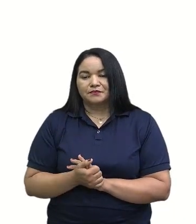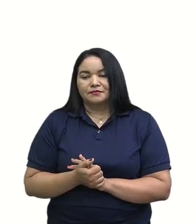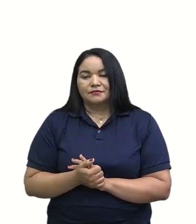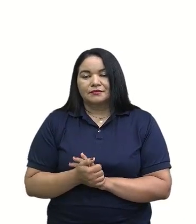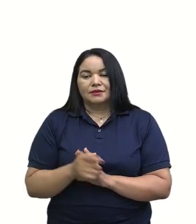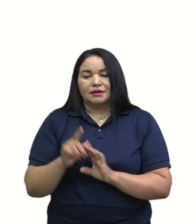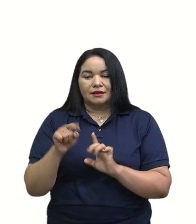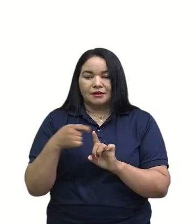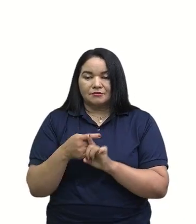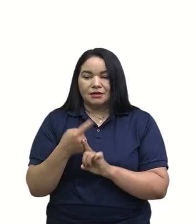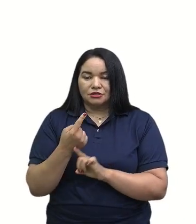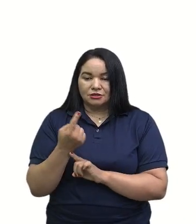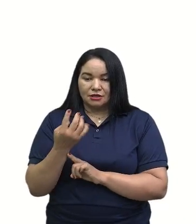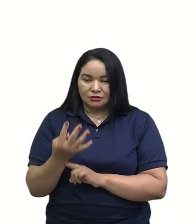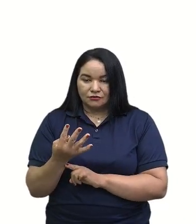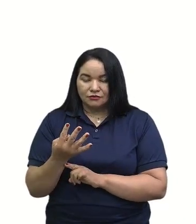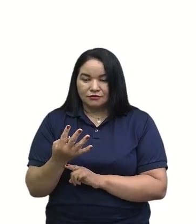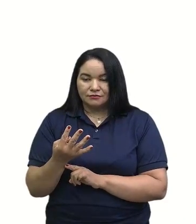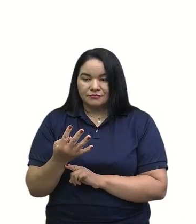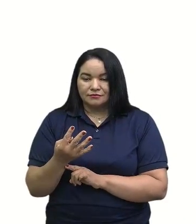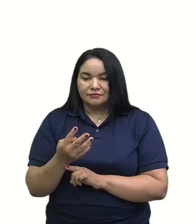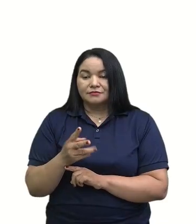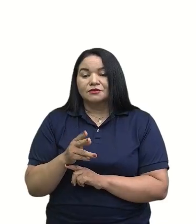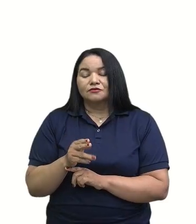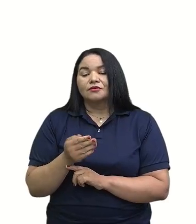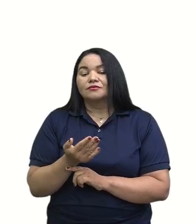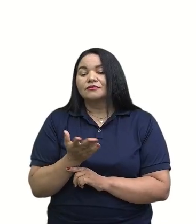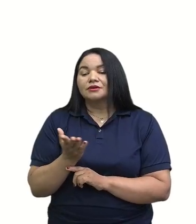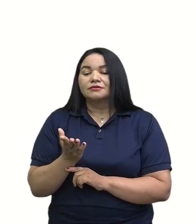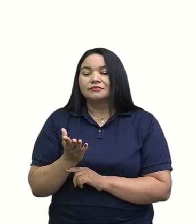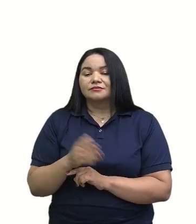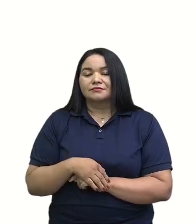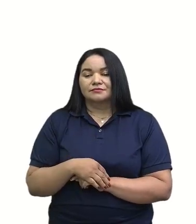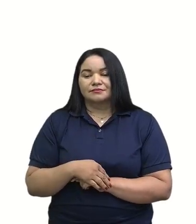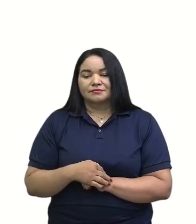mais 14. Que nós vamos ter aí como resposta